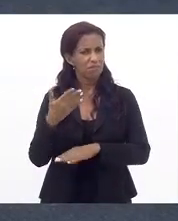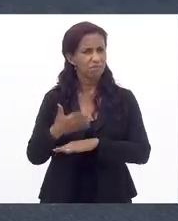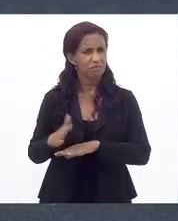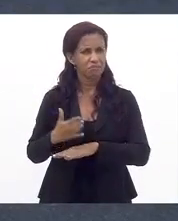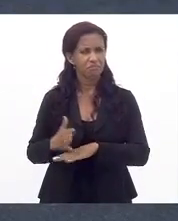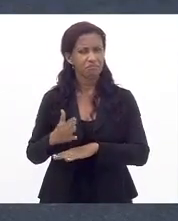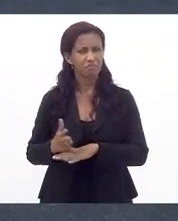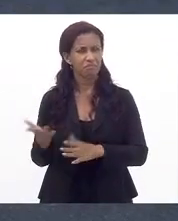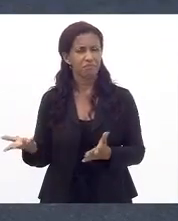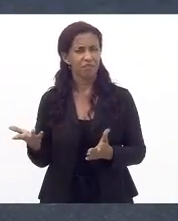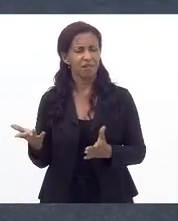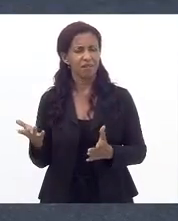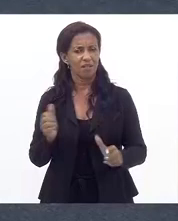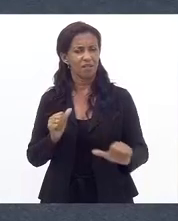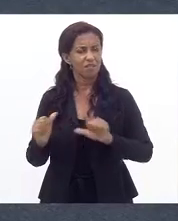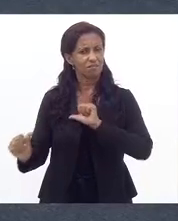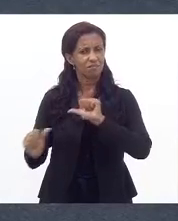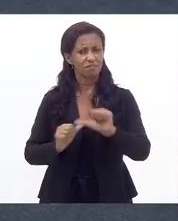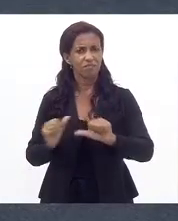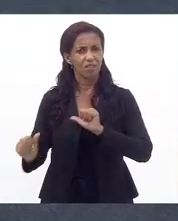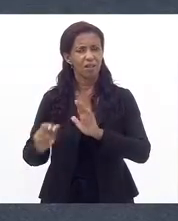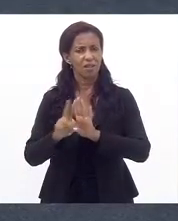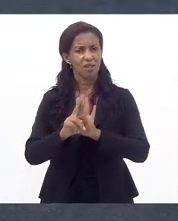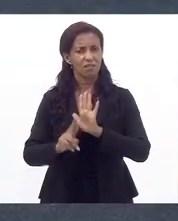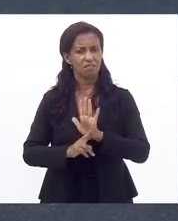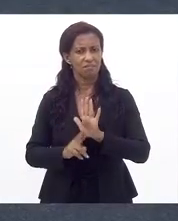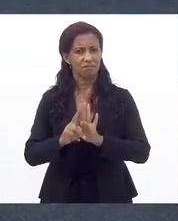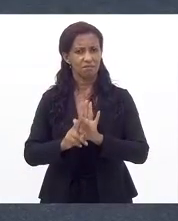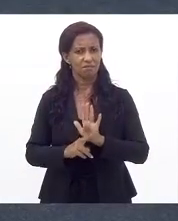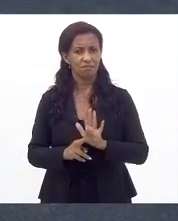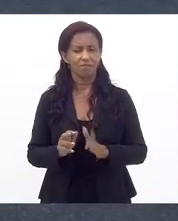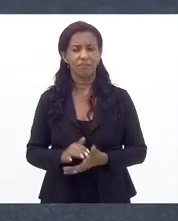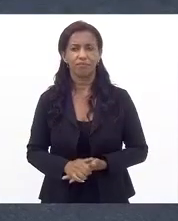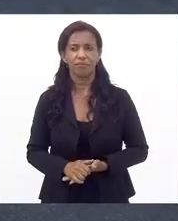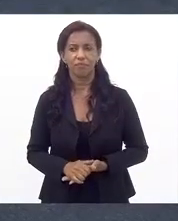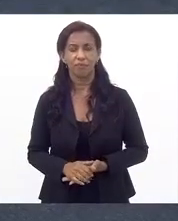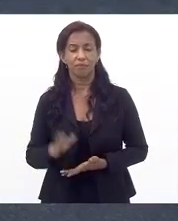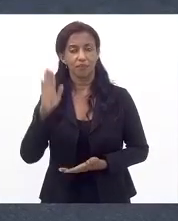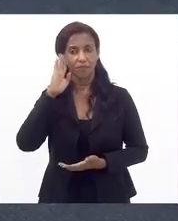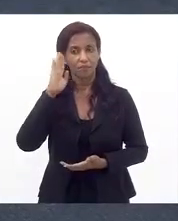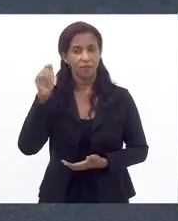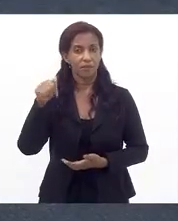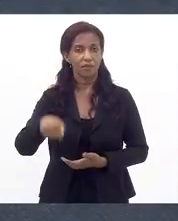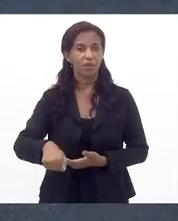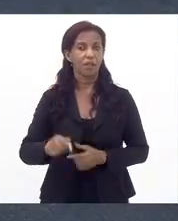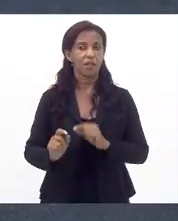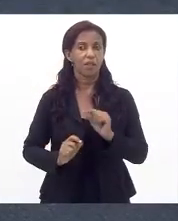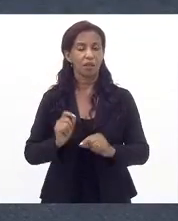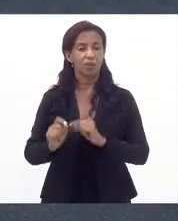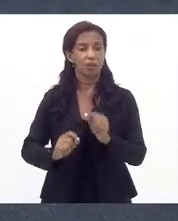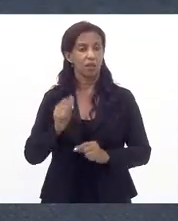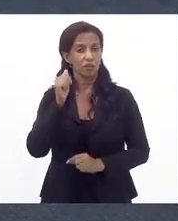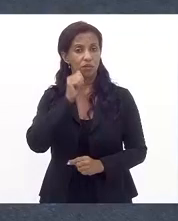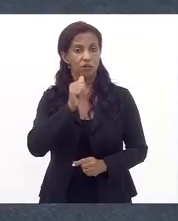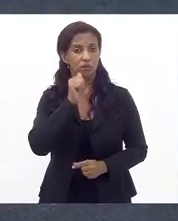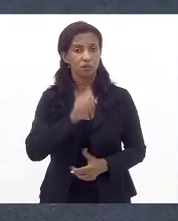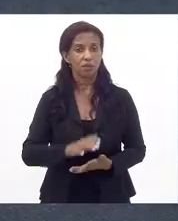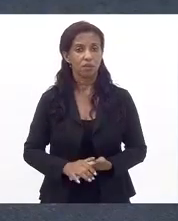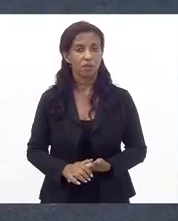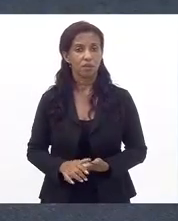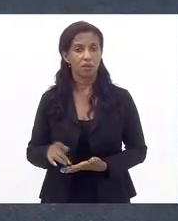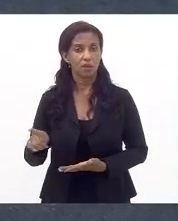praticamente inviabiliza essa regra de transição e principalmente aqui o seguinte as mulheres